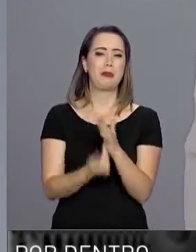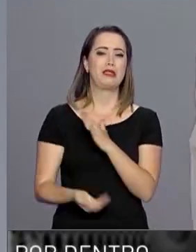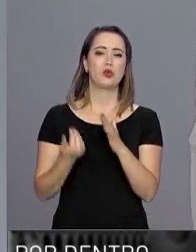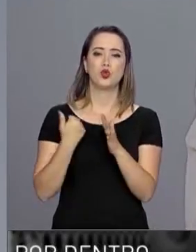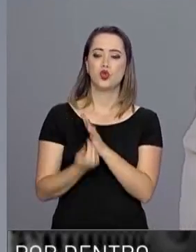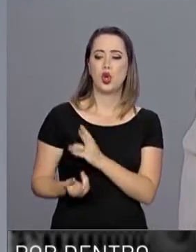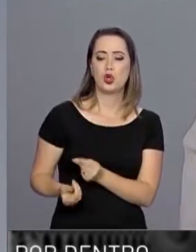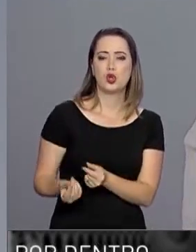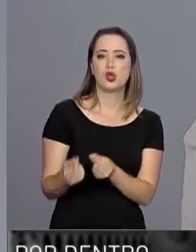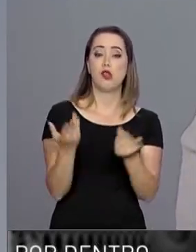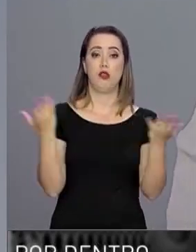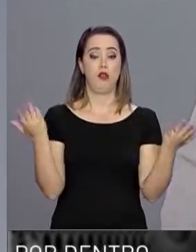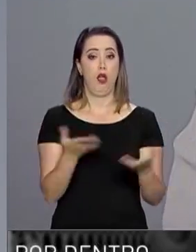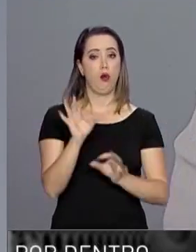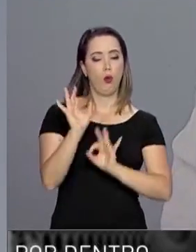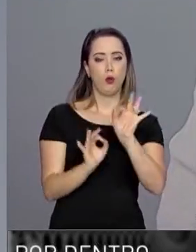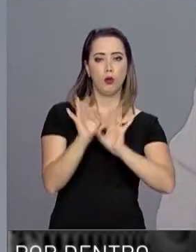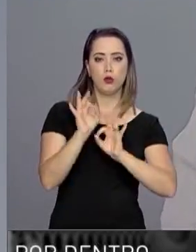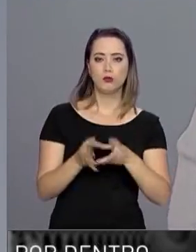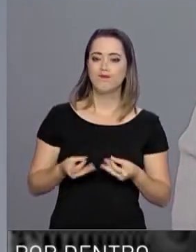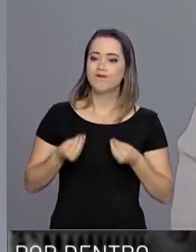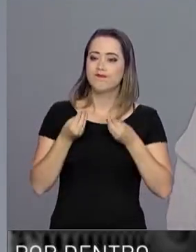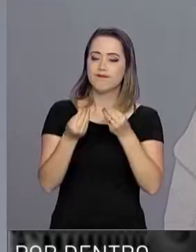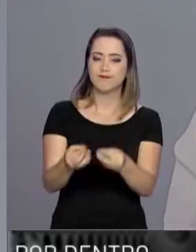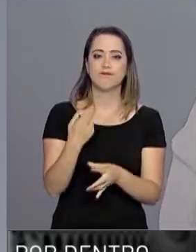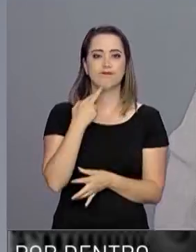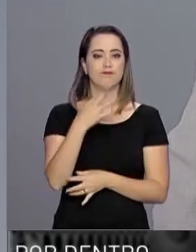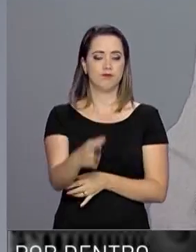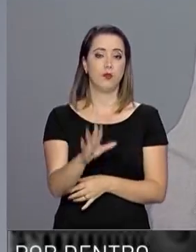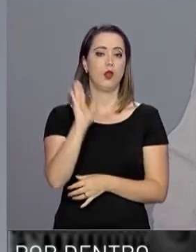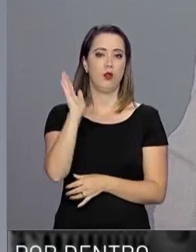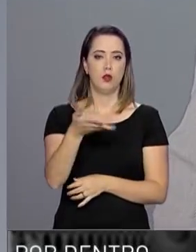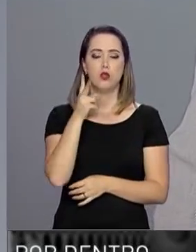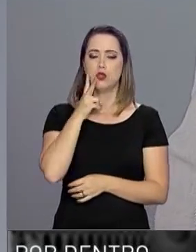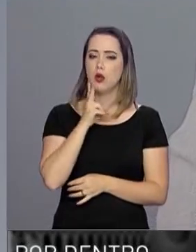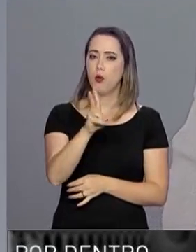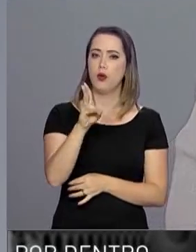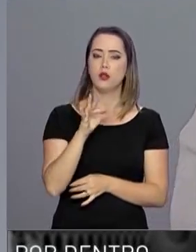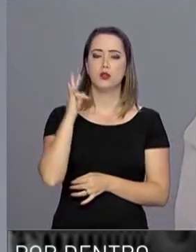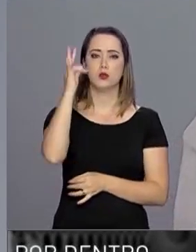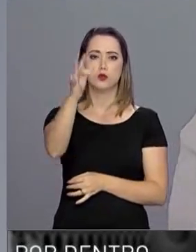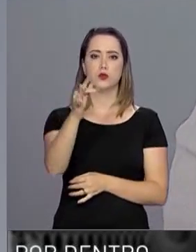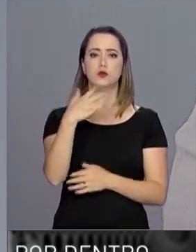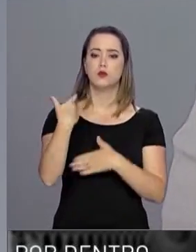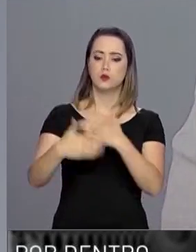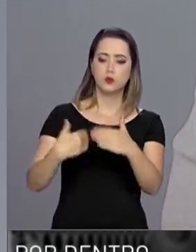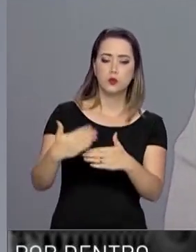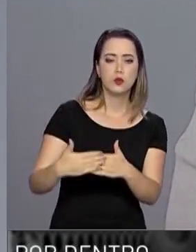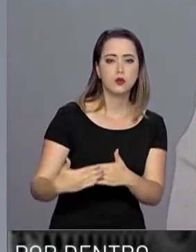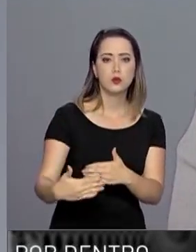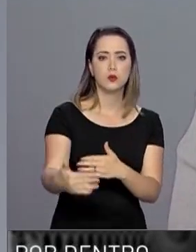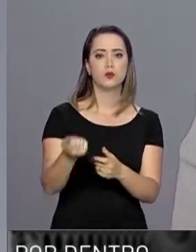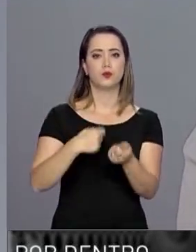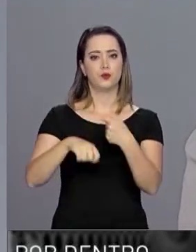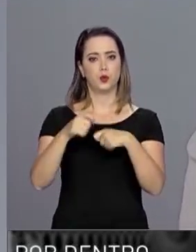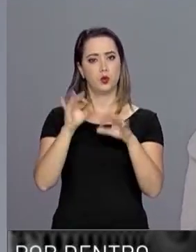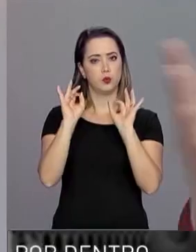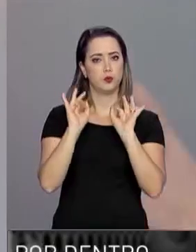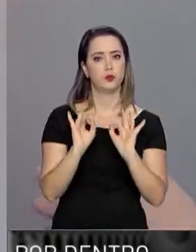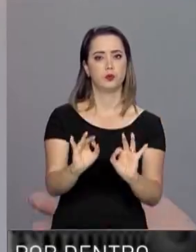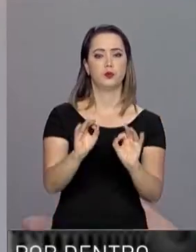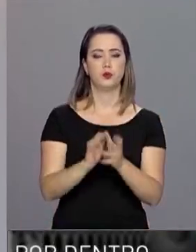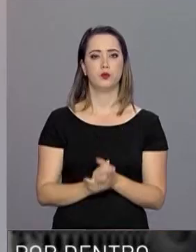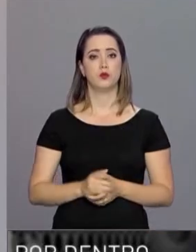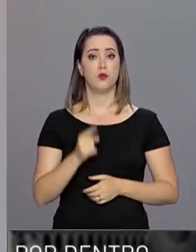hoje está organizado, trazendo resultados e já olhando para o futuro na sua sustentabilidade econômica. Bem, o senhor